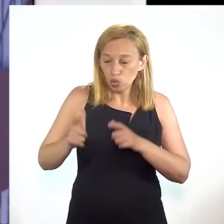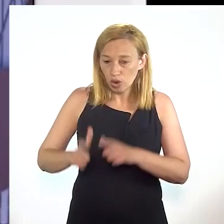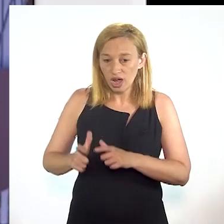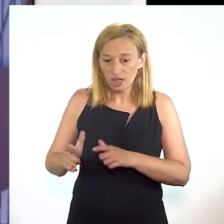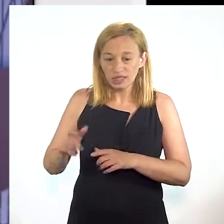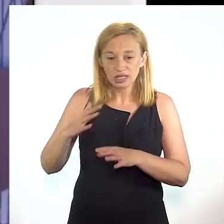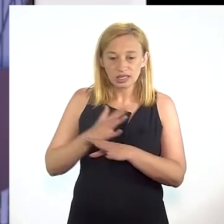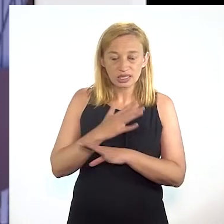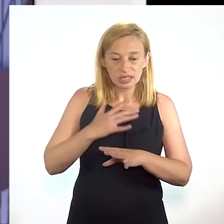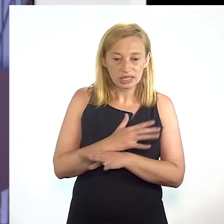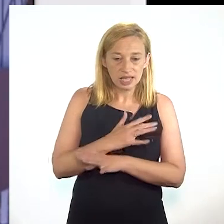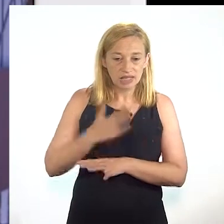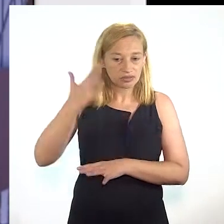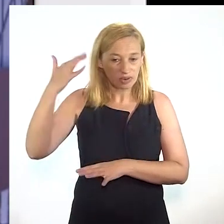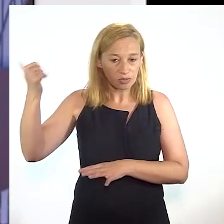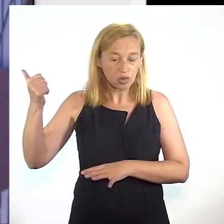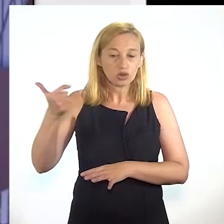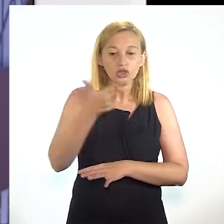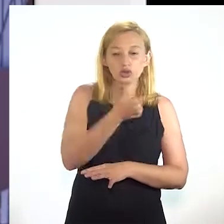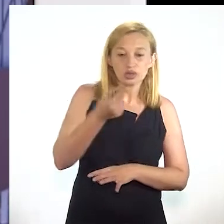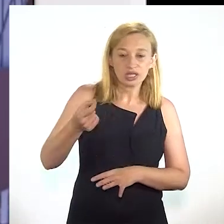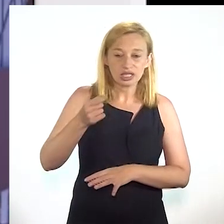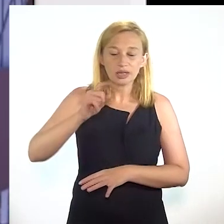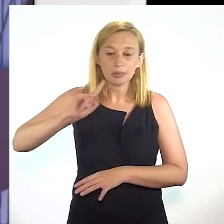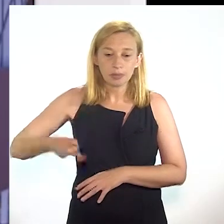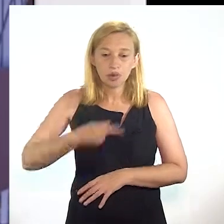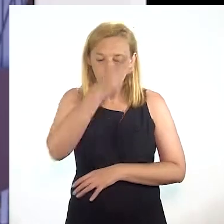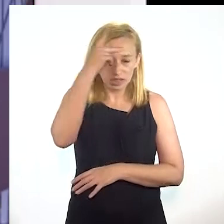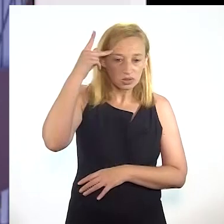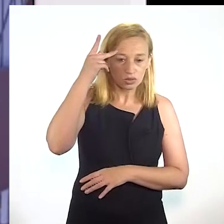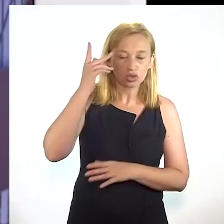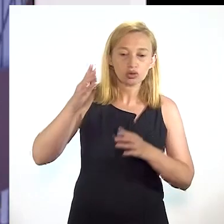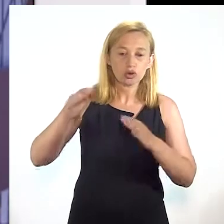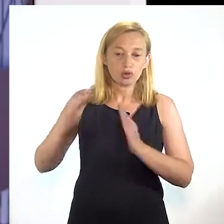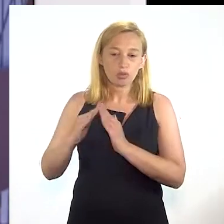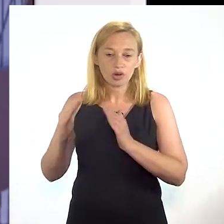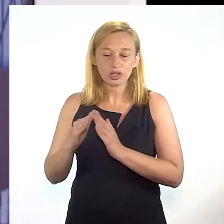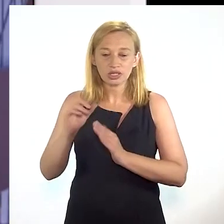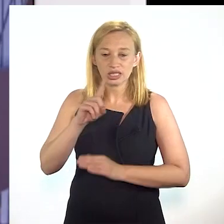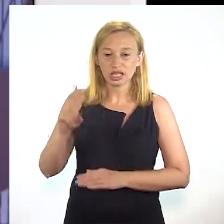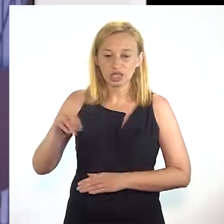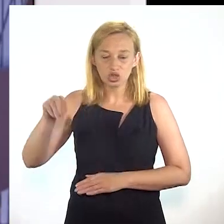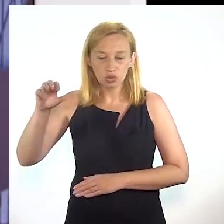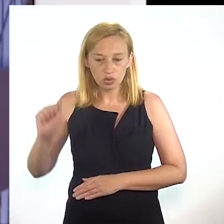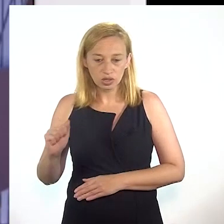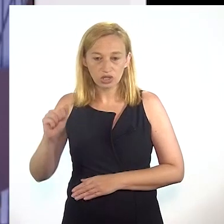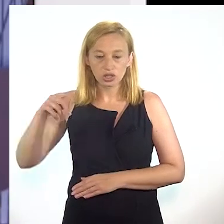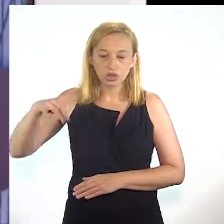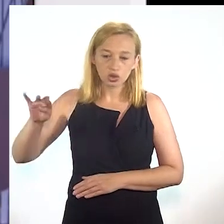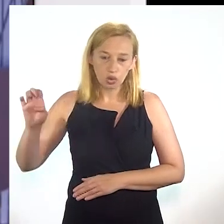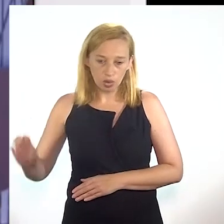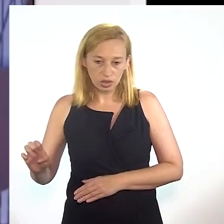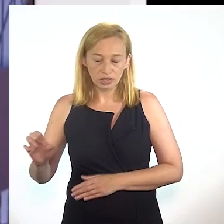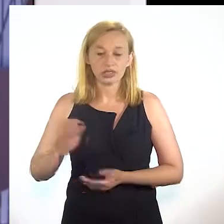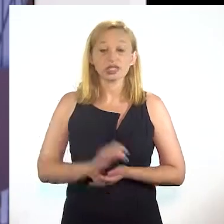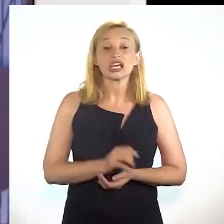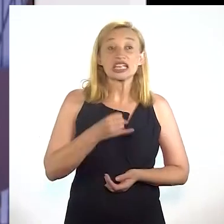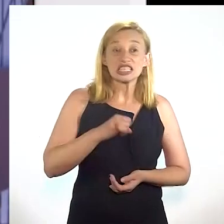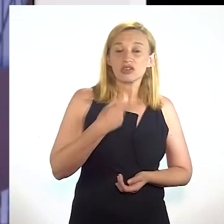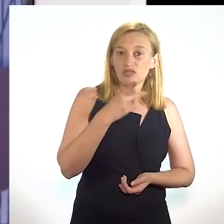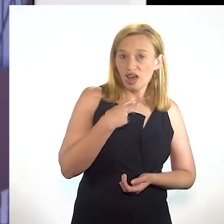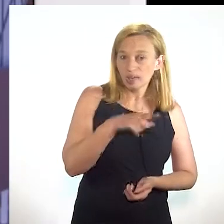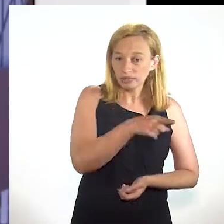rapidamente, mas é uma região da cidade muito populosa, são 200 mil pessoas morando na Zona Norte, praticamente 1/3 da